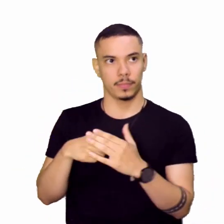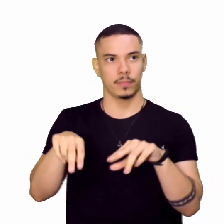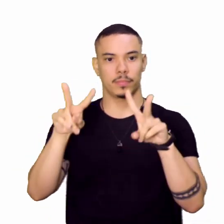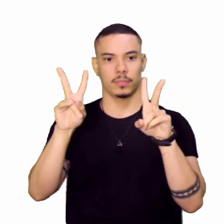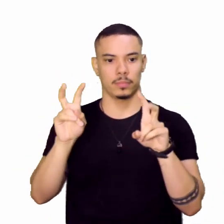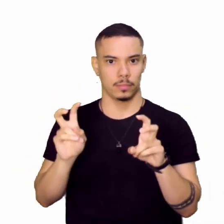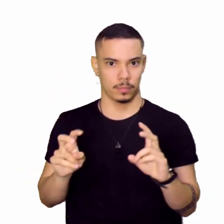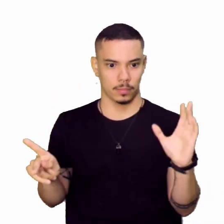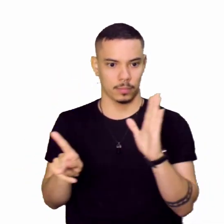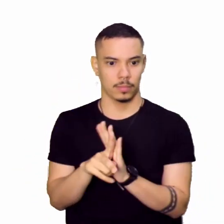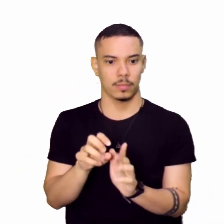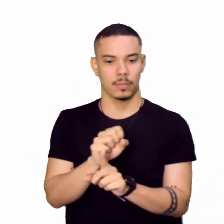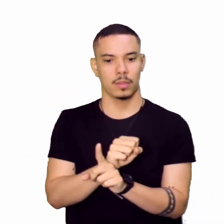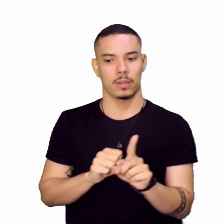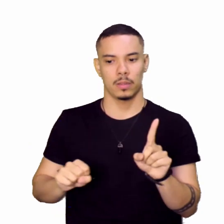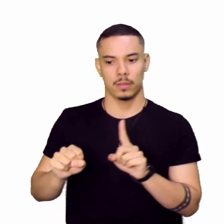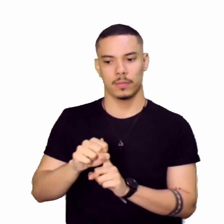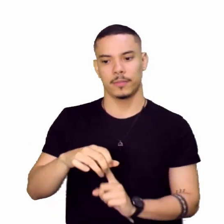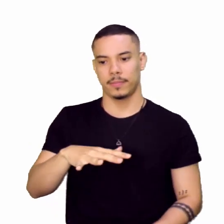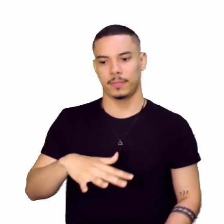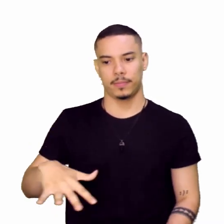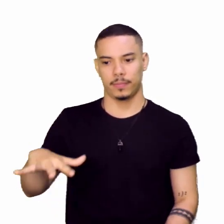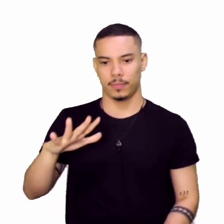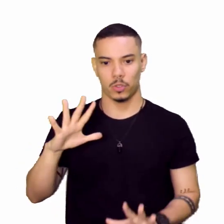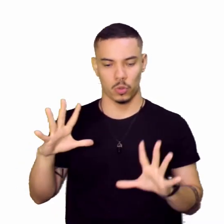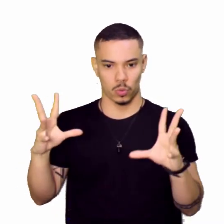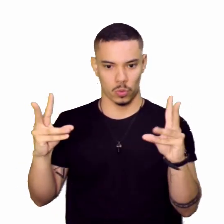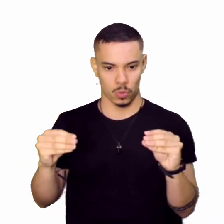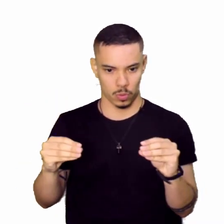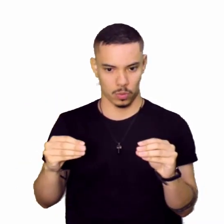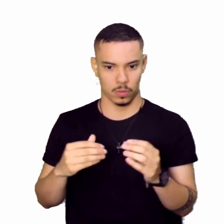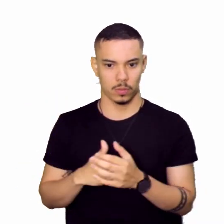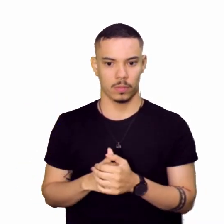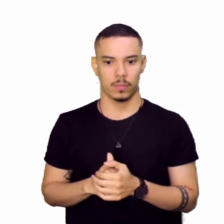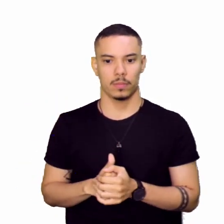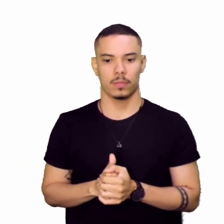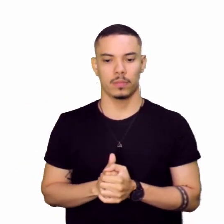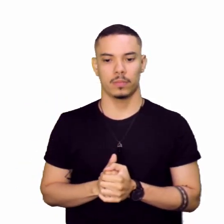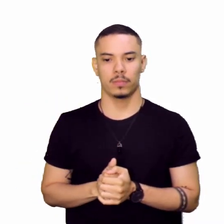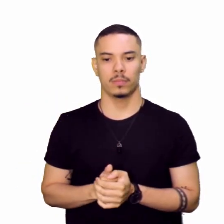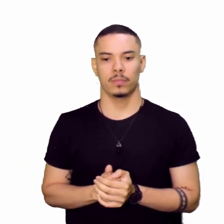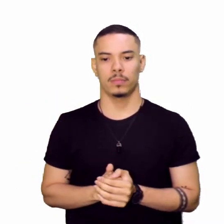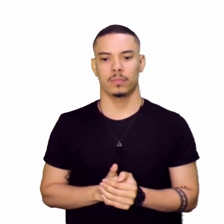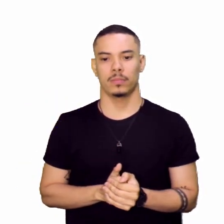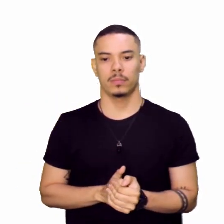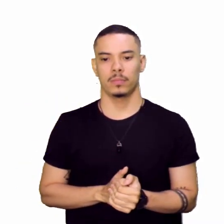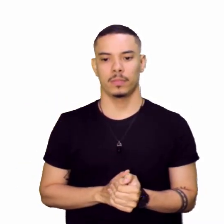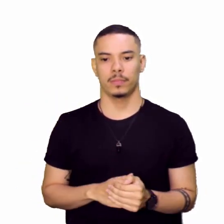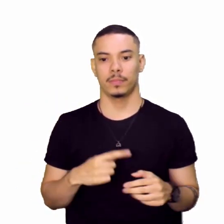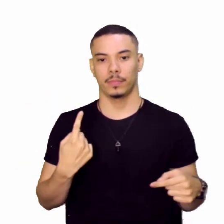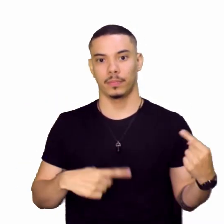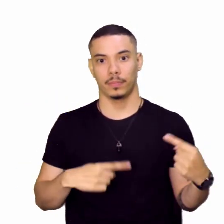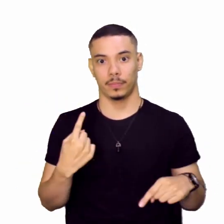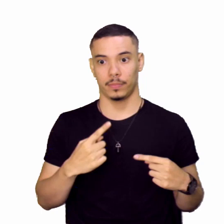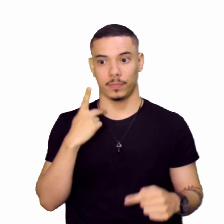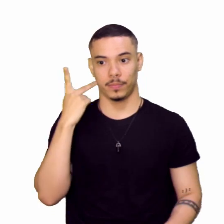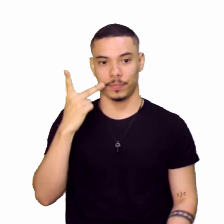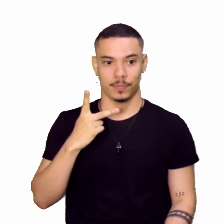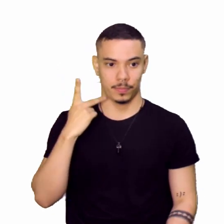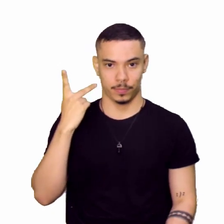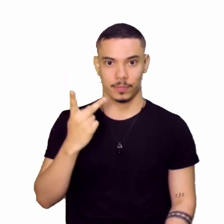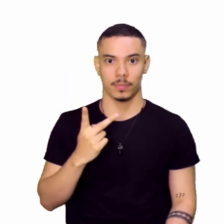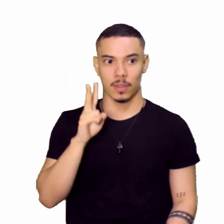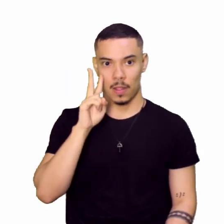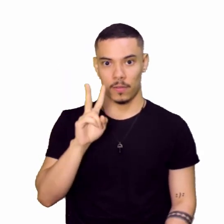referente à sociedade para o bem como de todos aqui Era bem comum né política era